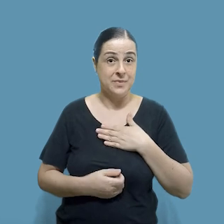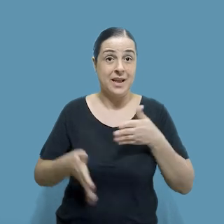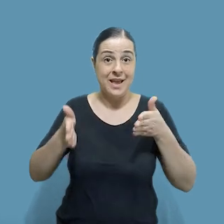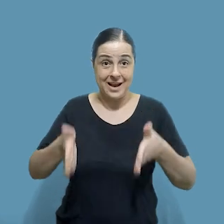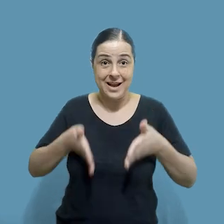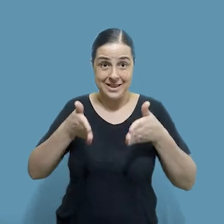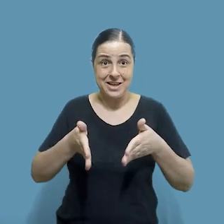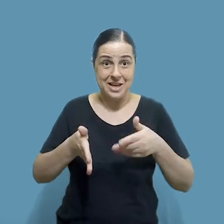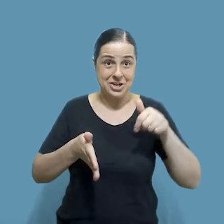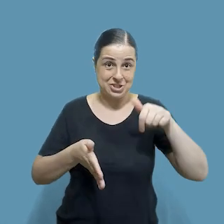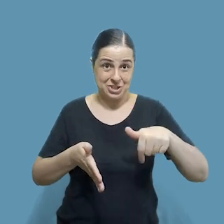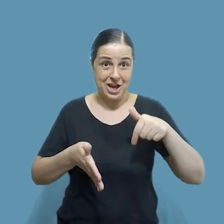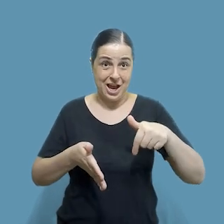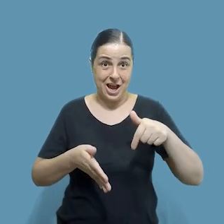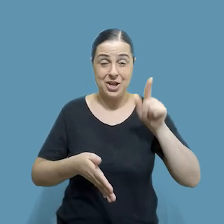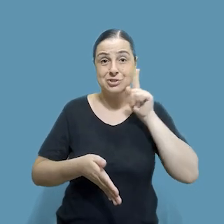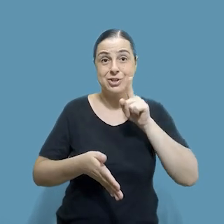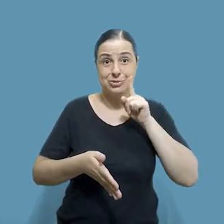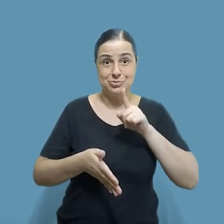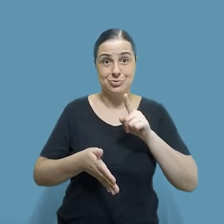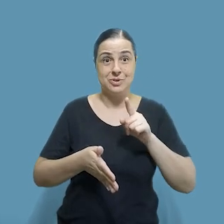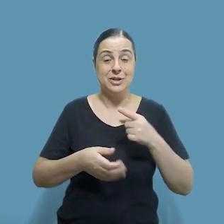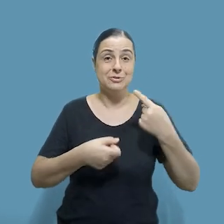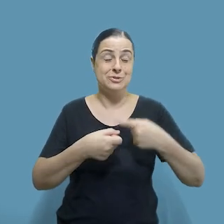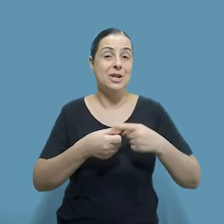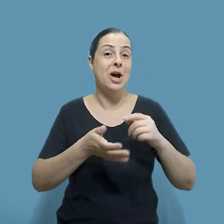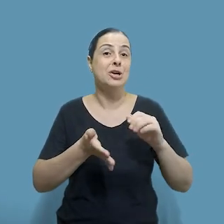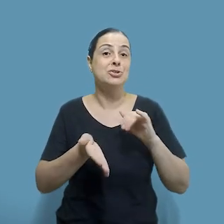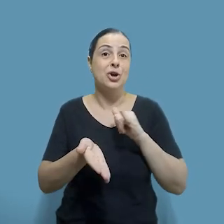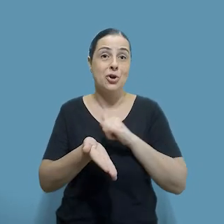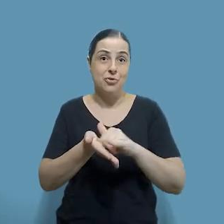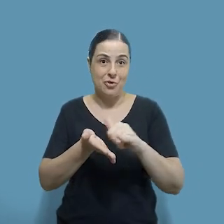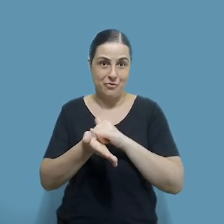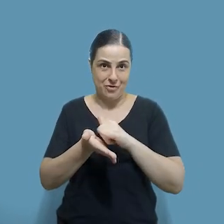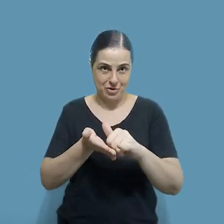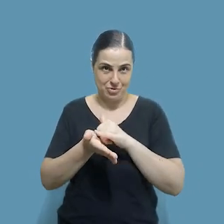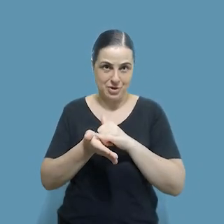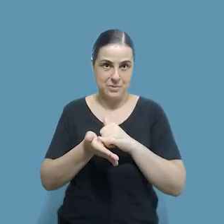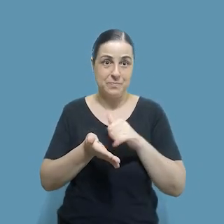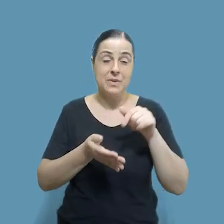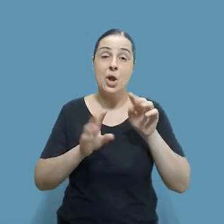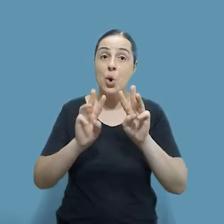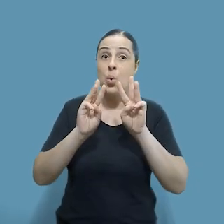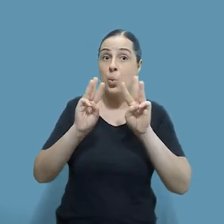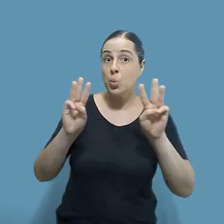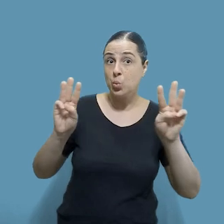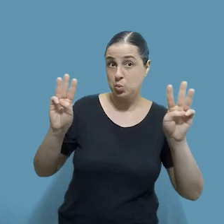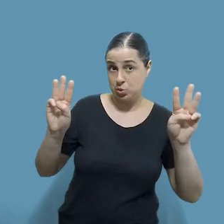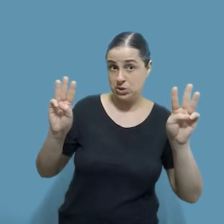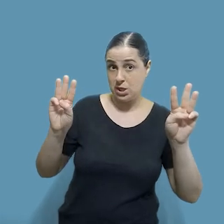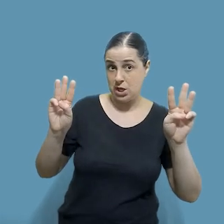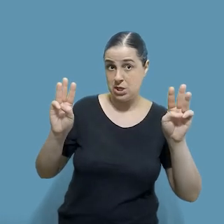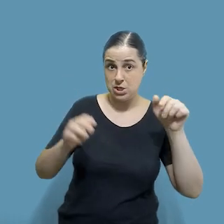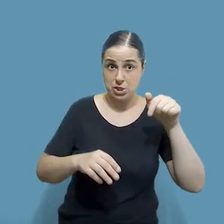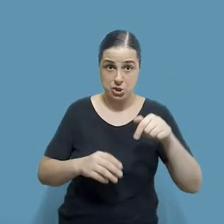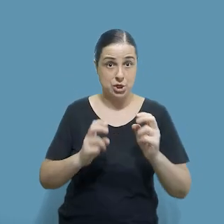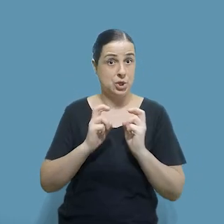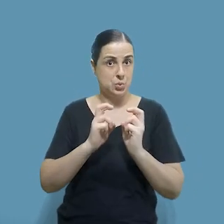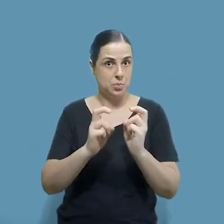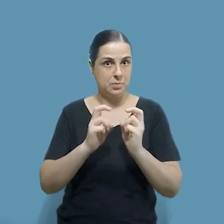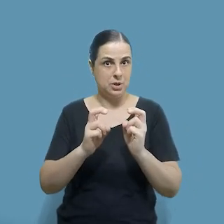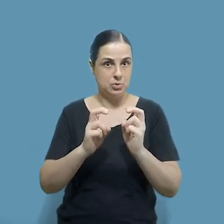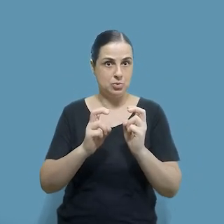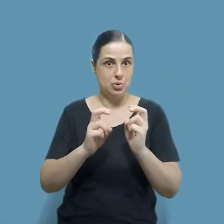Nova York, que é uma cidade que, quando você entra lá no site do metrô, tal, fala que é acessível, metrô acessível.